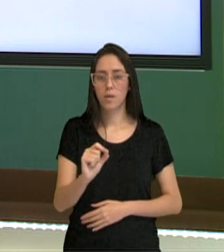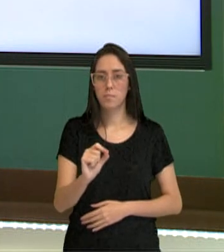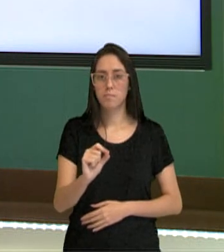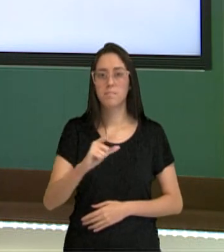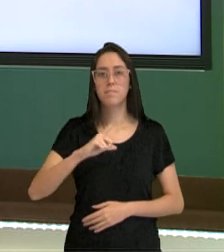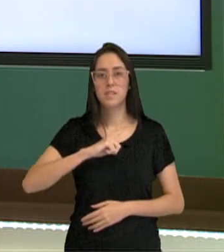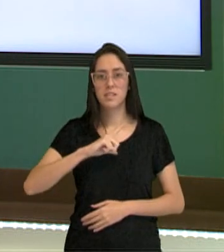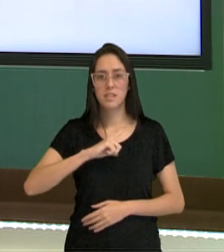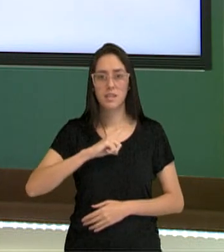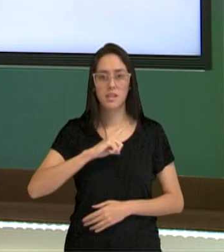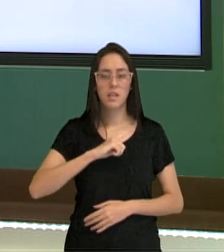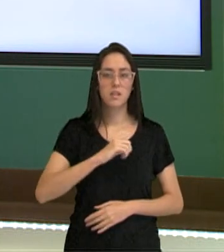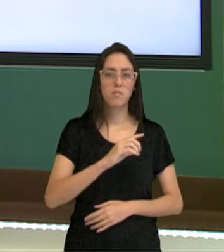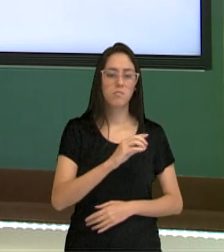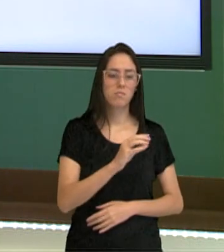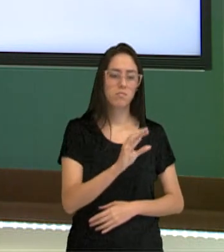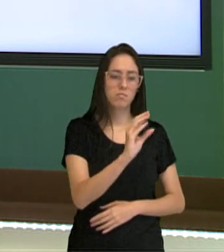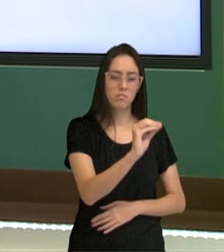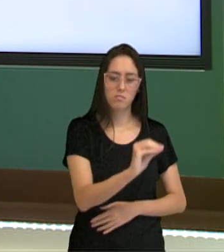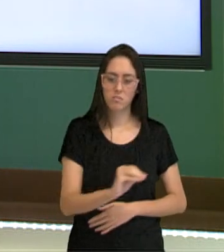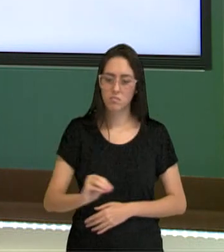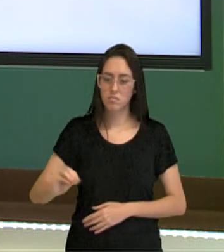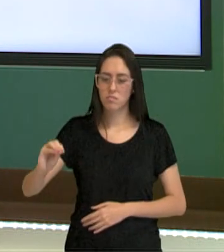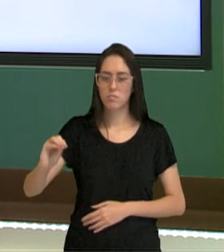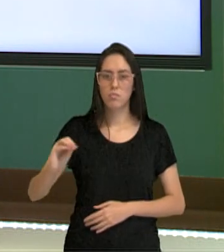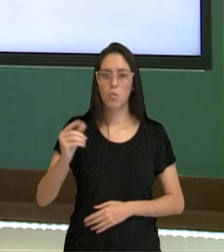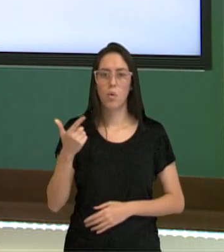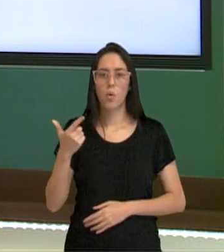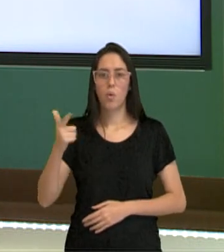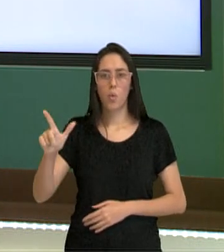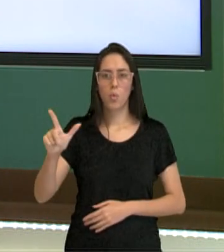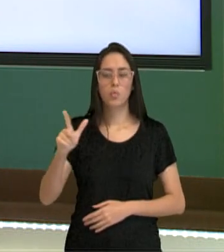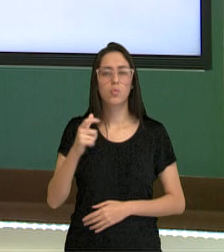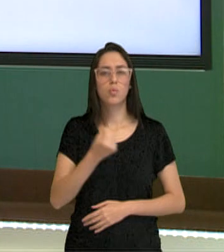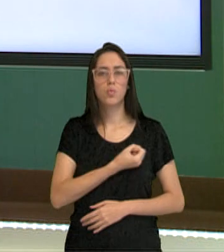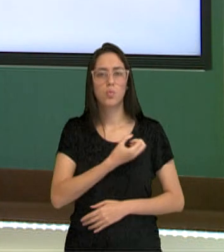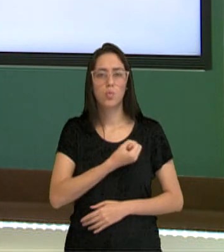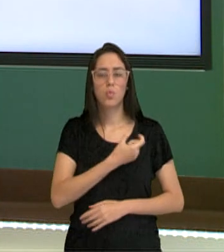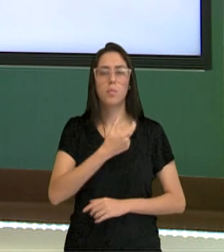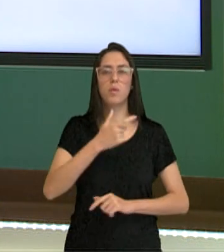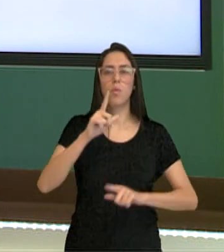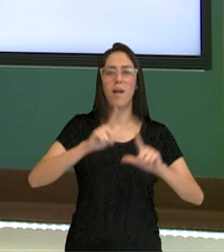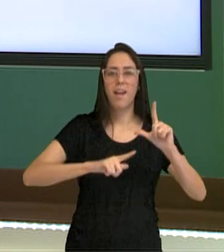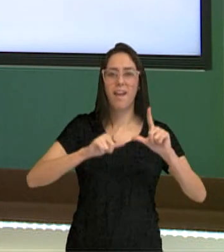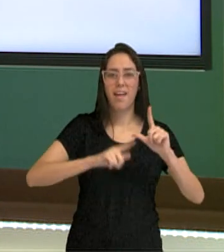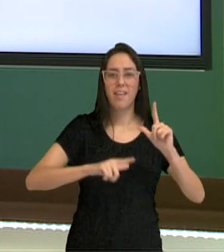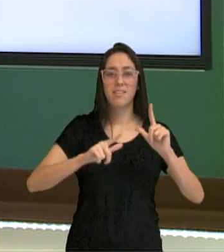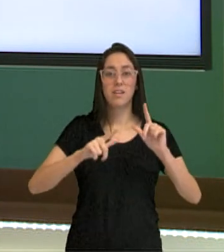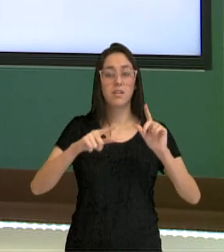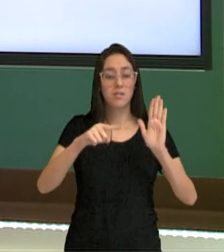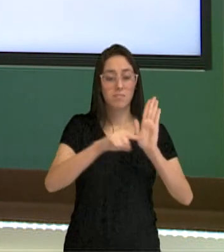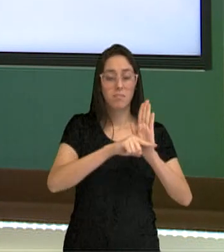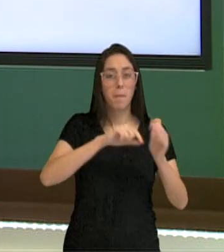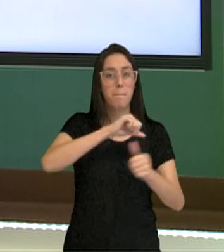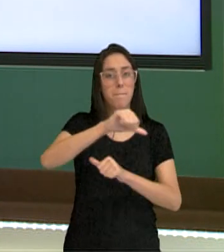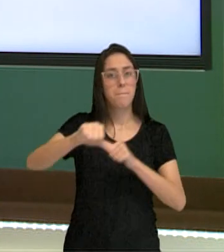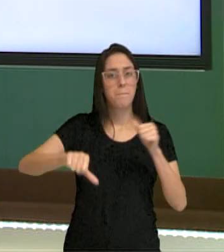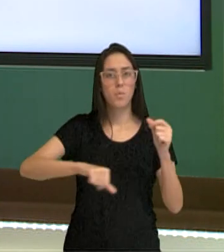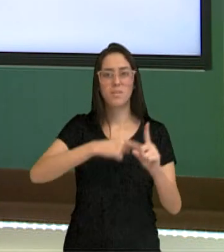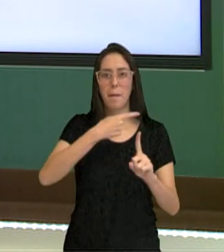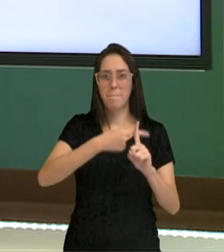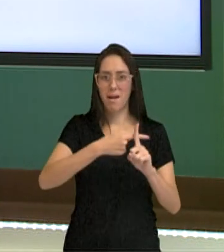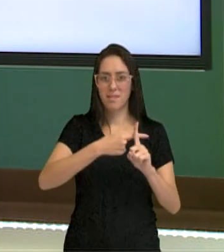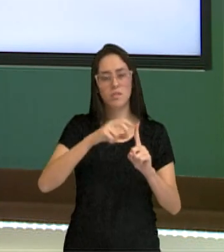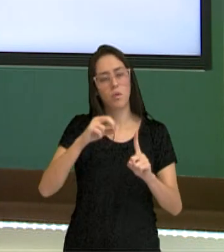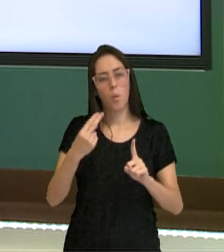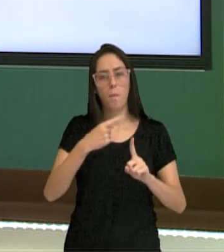de um para o outro membro os números e as letras com operação contrária. Por que, que você faz isso? É aquela ideia da